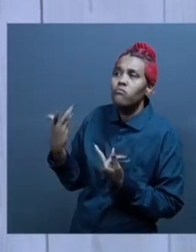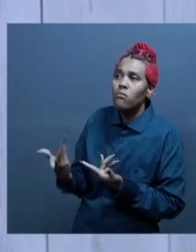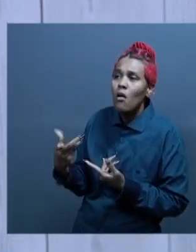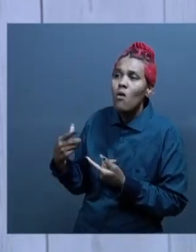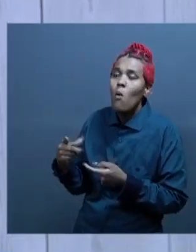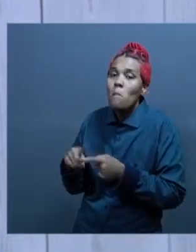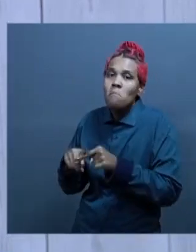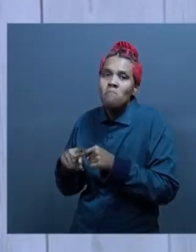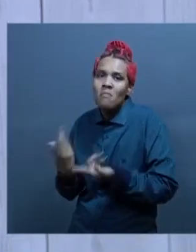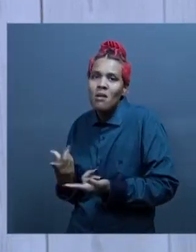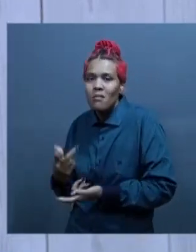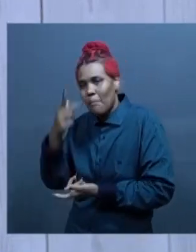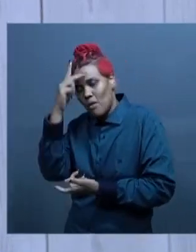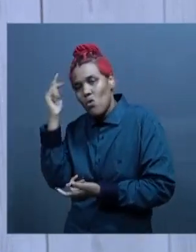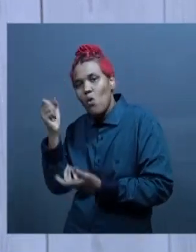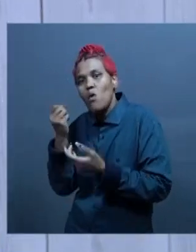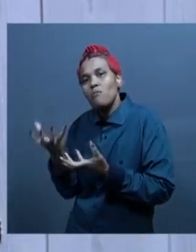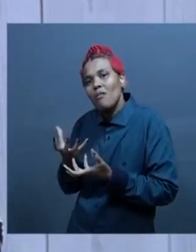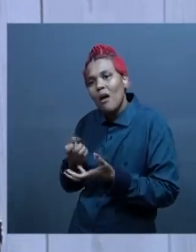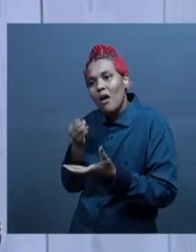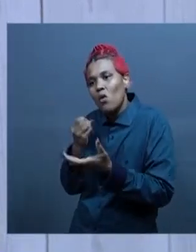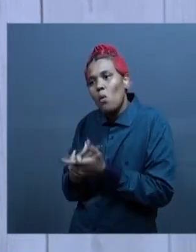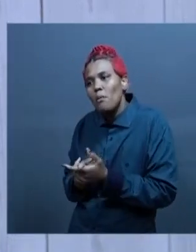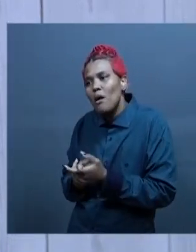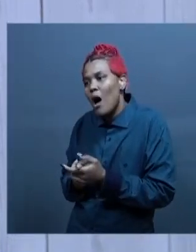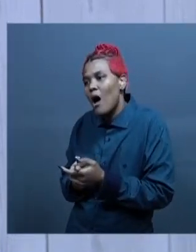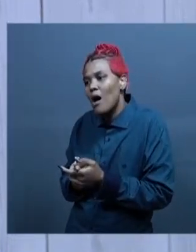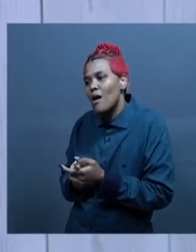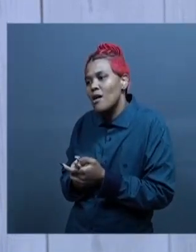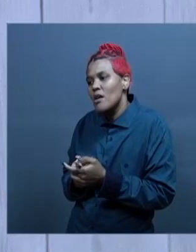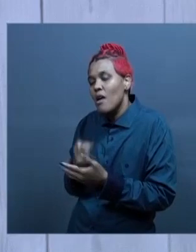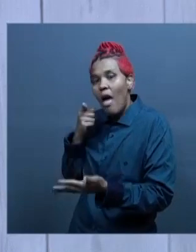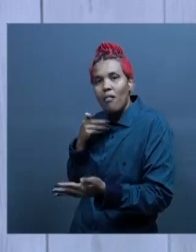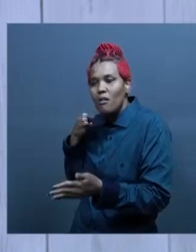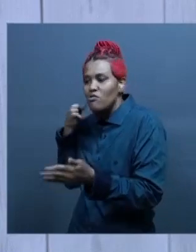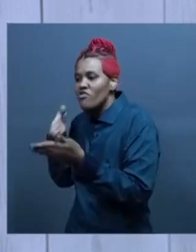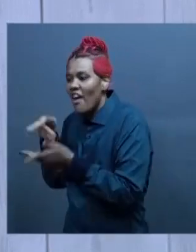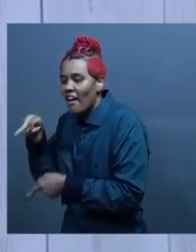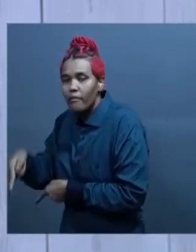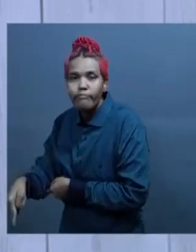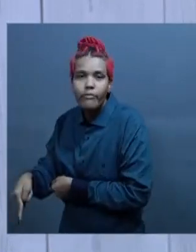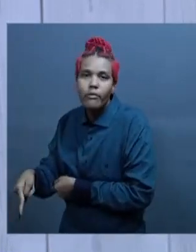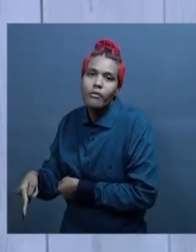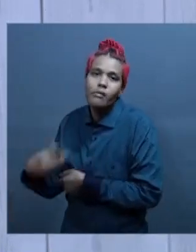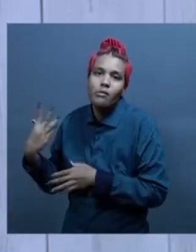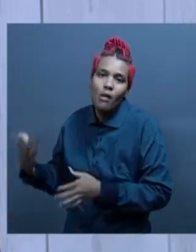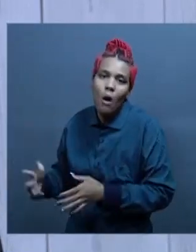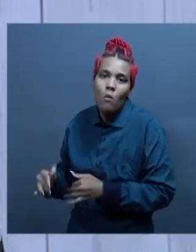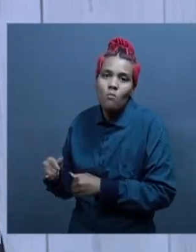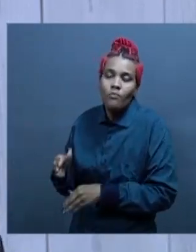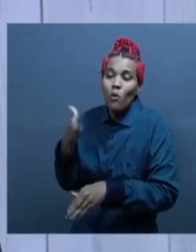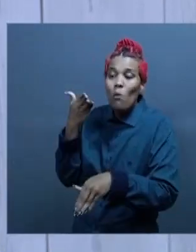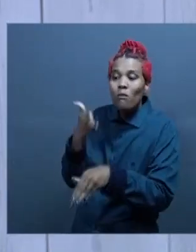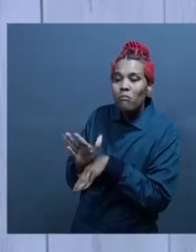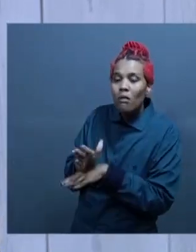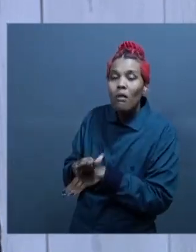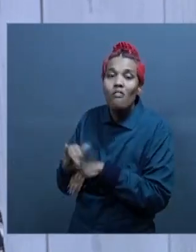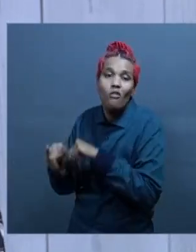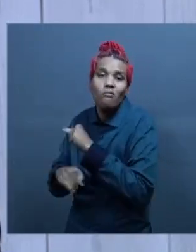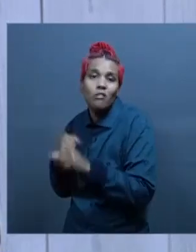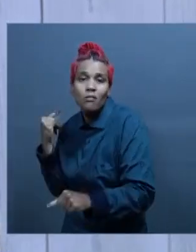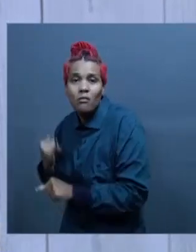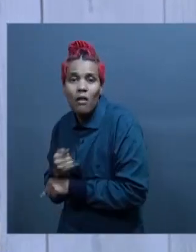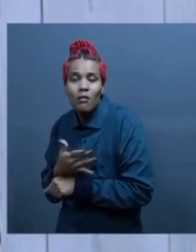acesso ao que quer comunicar bem então a popularização da internet o acesso né da internet assim